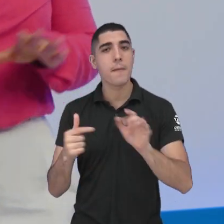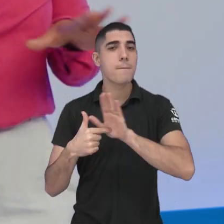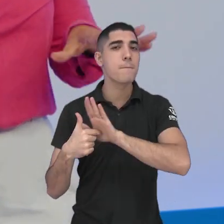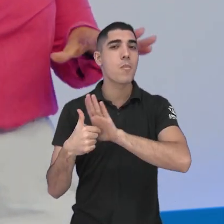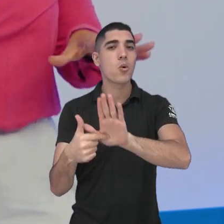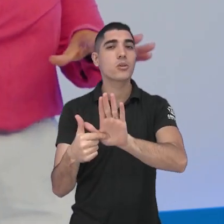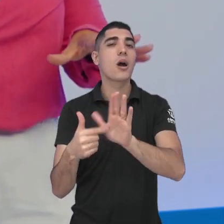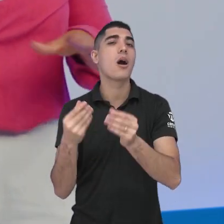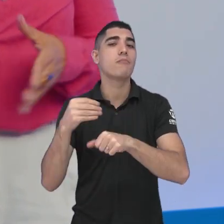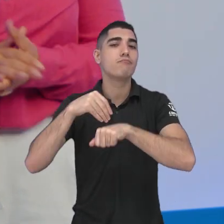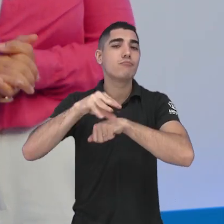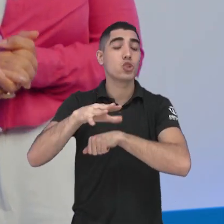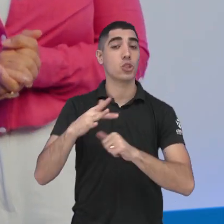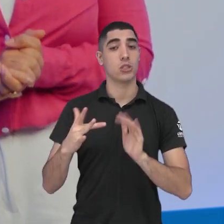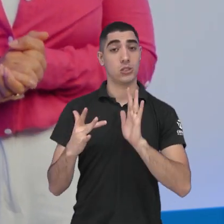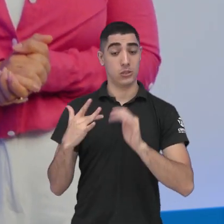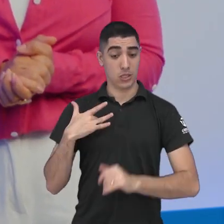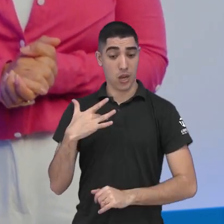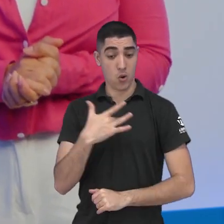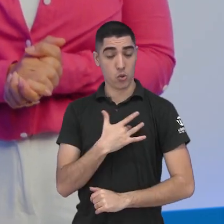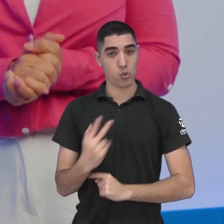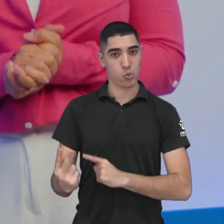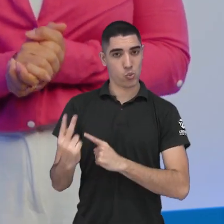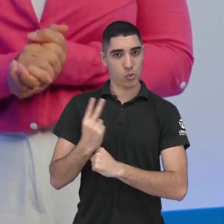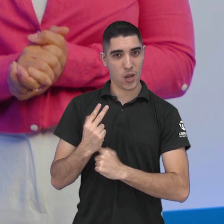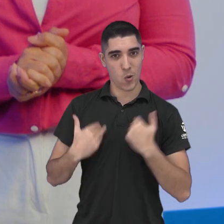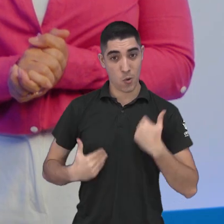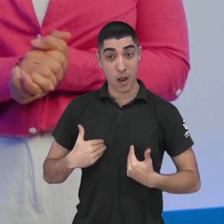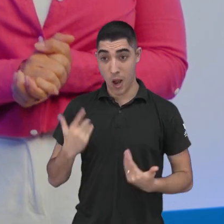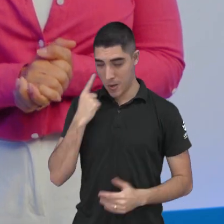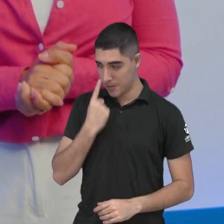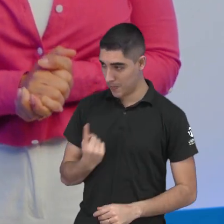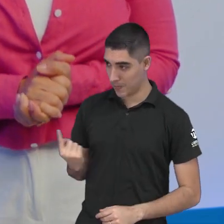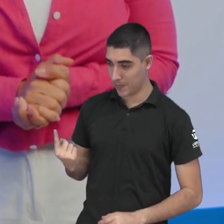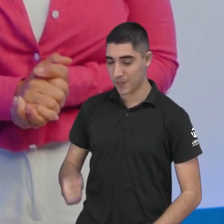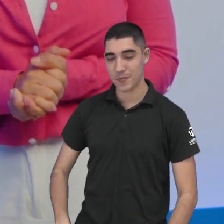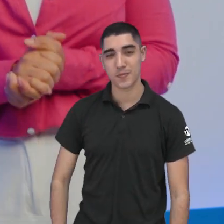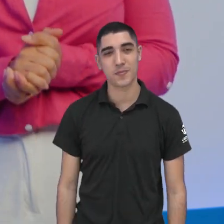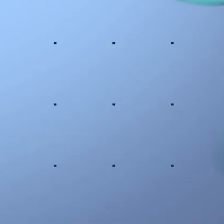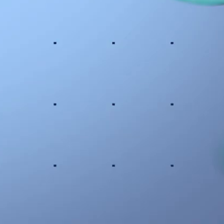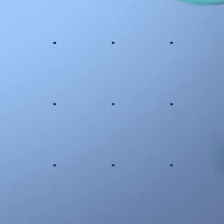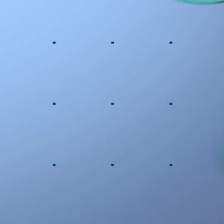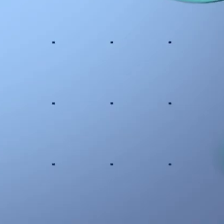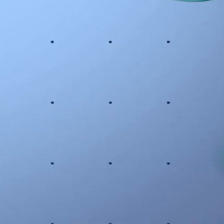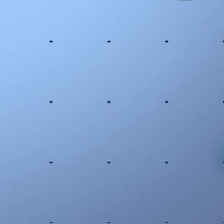dicas de como cuidar bem do nosso corpo, agora com o quadro Pílulas de Saúde.